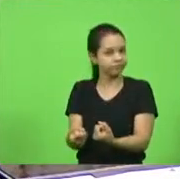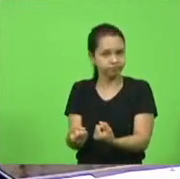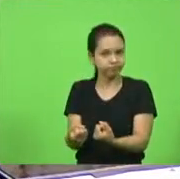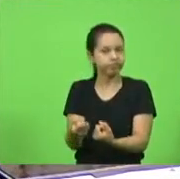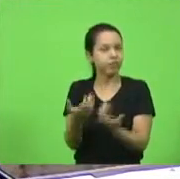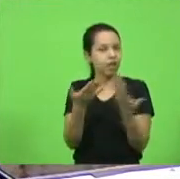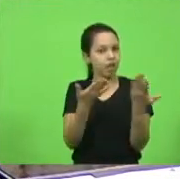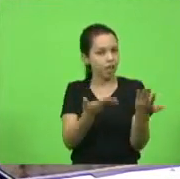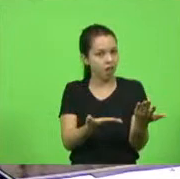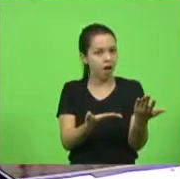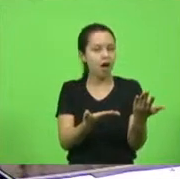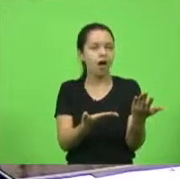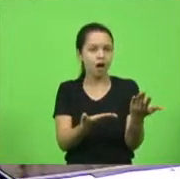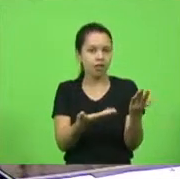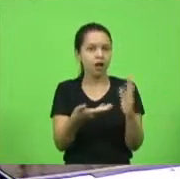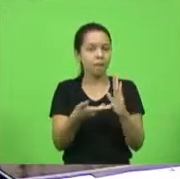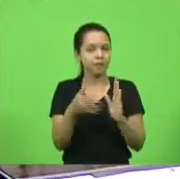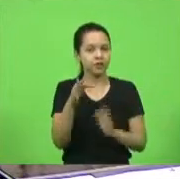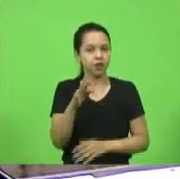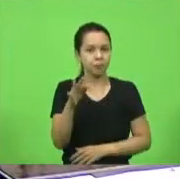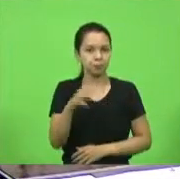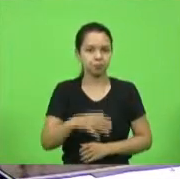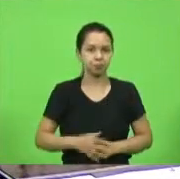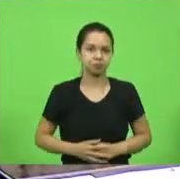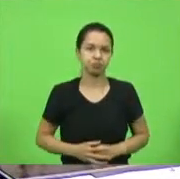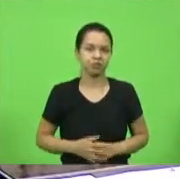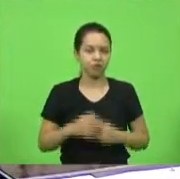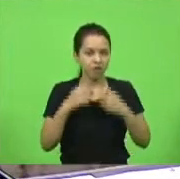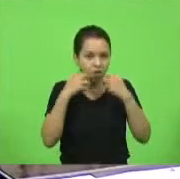Câmara Federal. É uma vergonha.